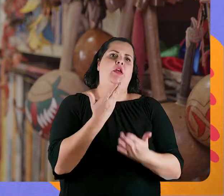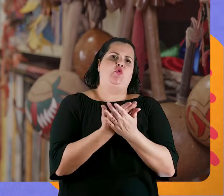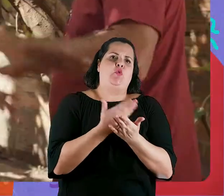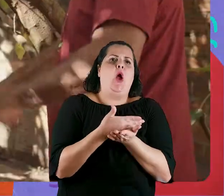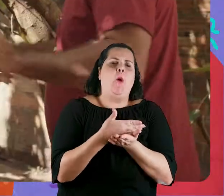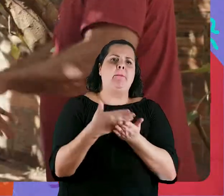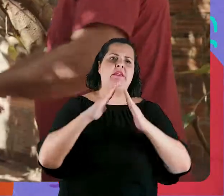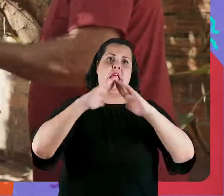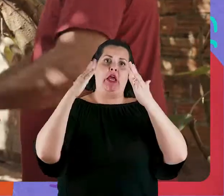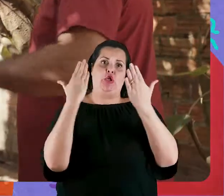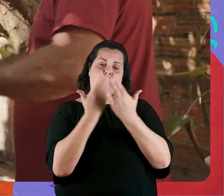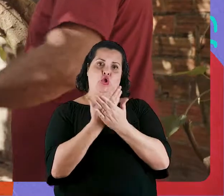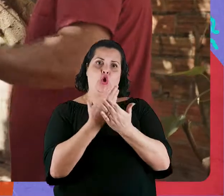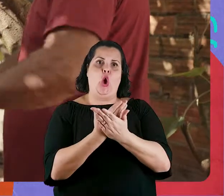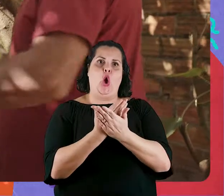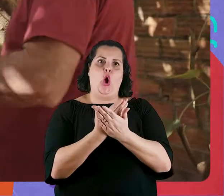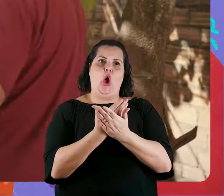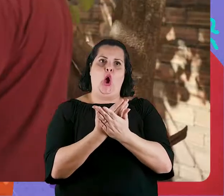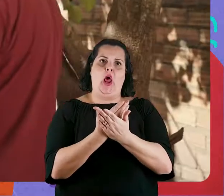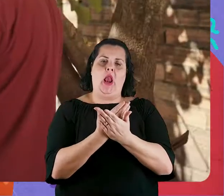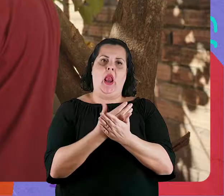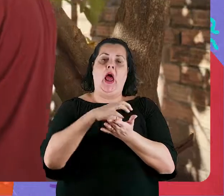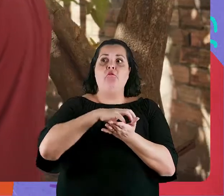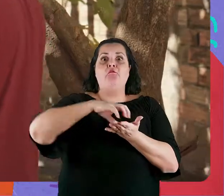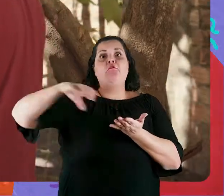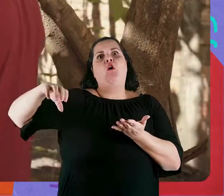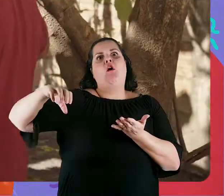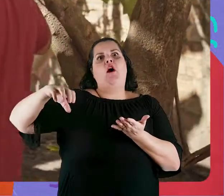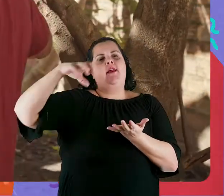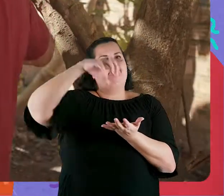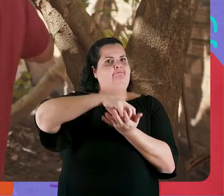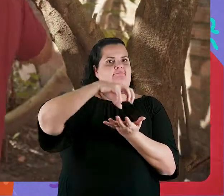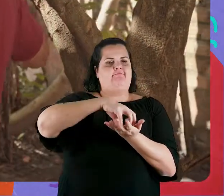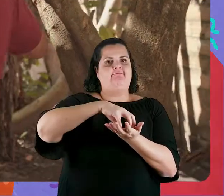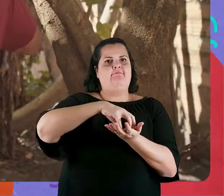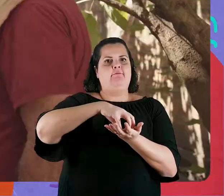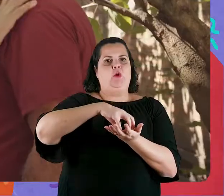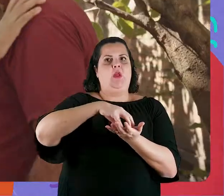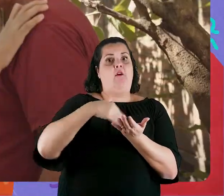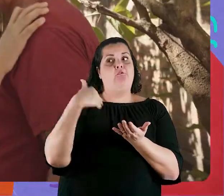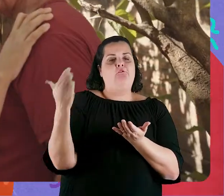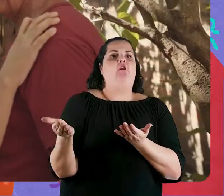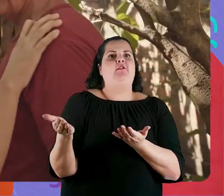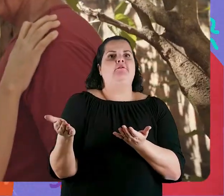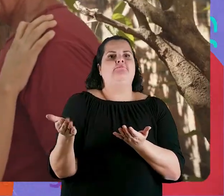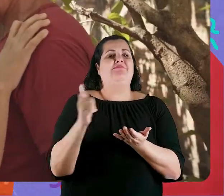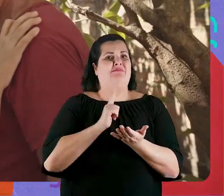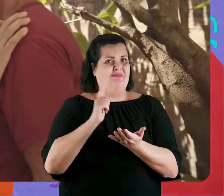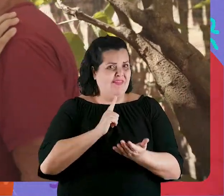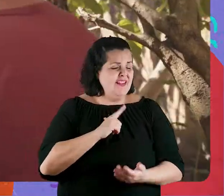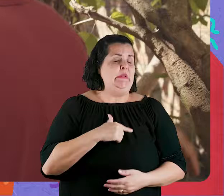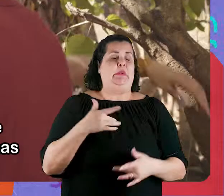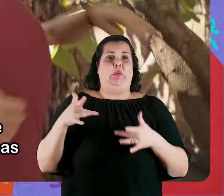não indígena. Não foi fácil sair da aldeia para a cidade estudar, não foi fácil conviver com outras crianças, não foi fácil conviver com